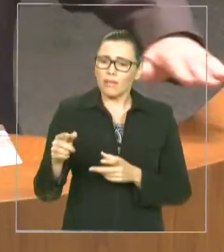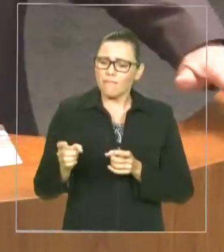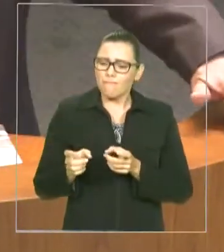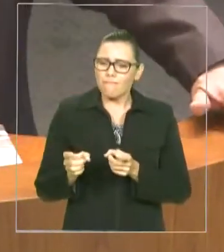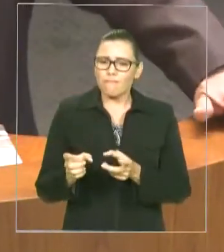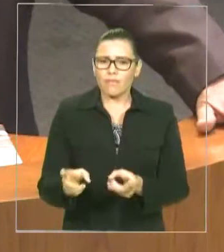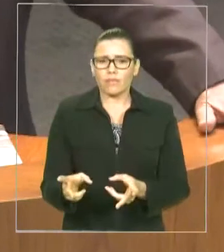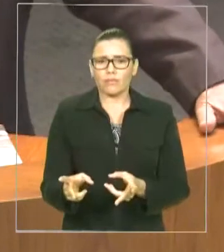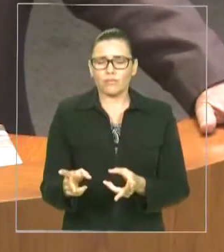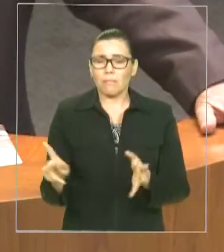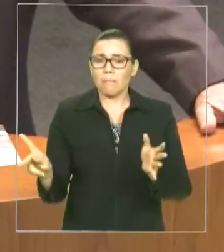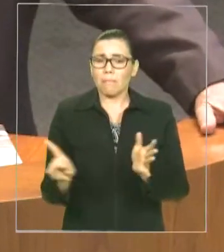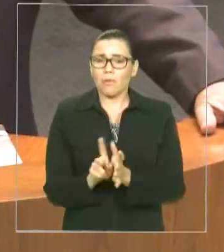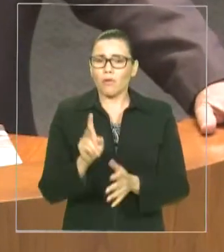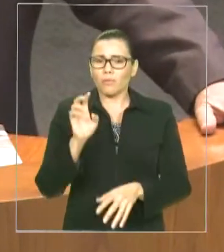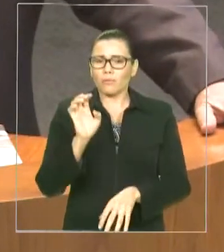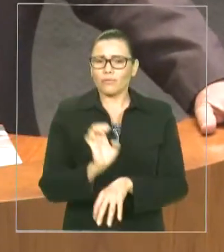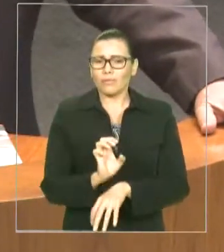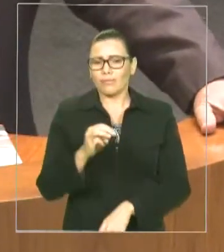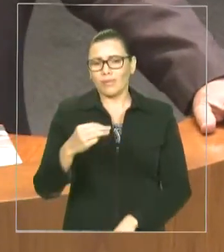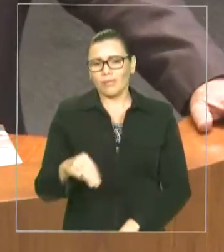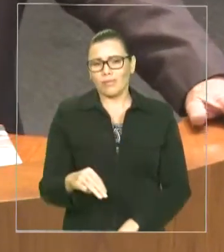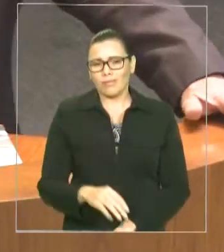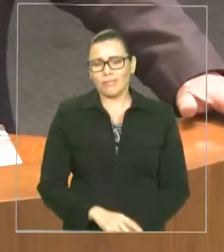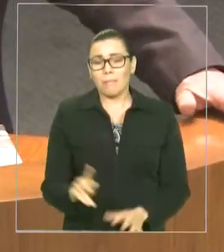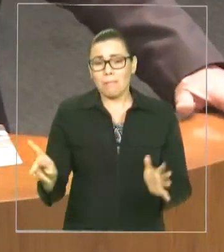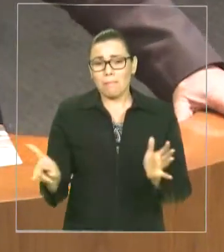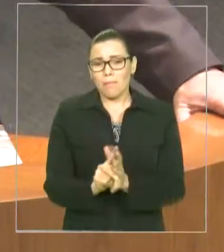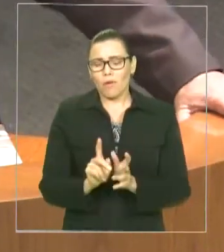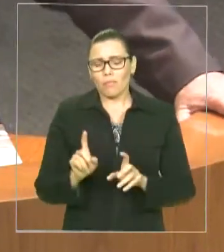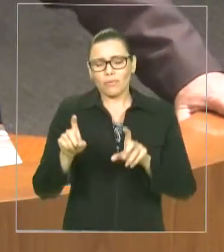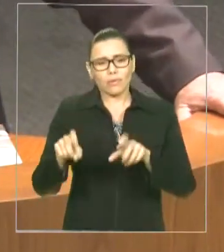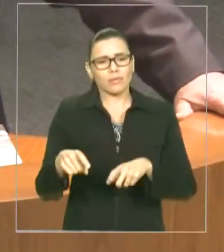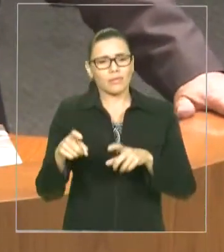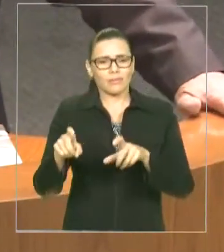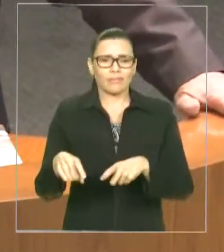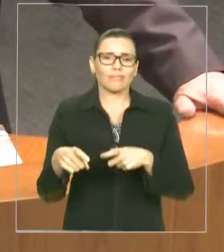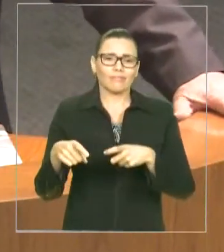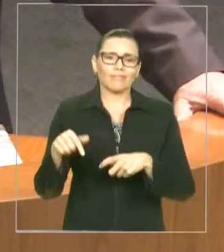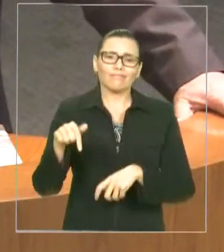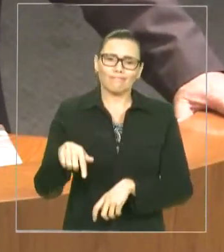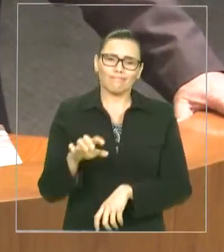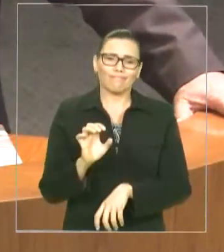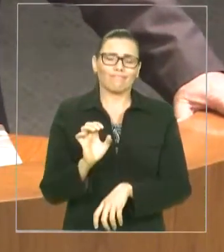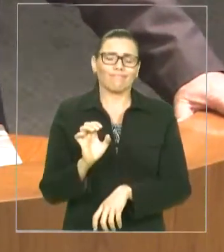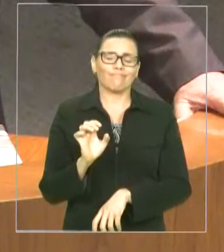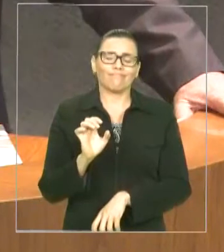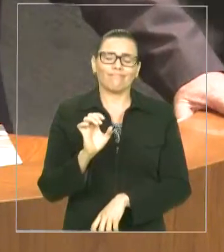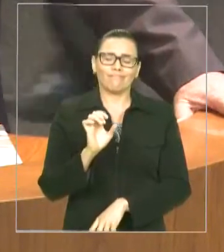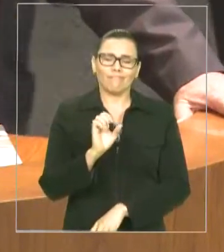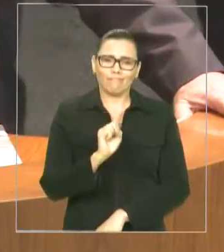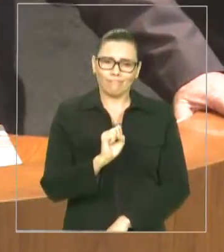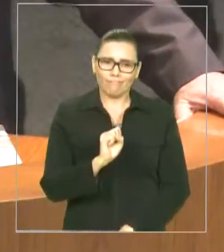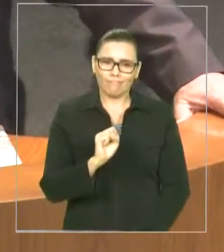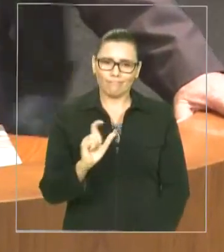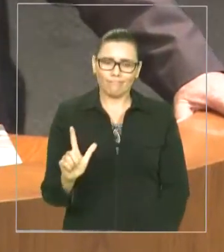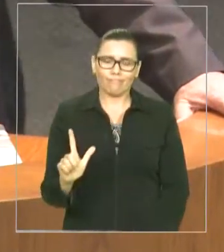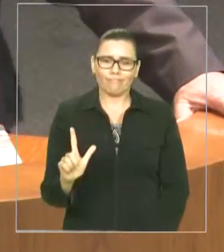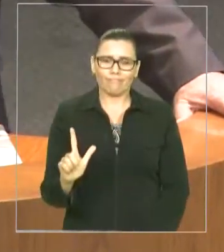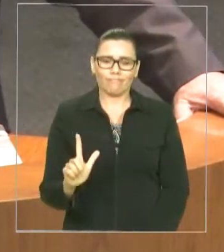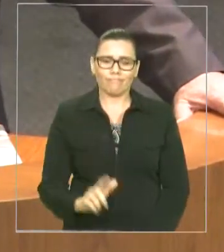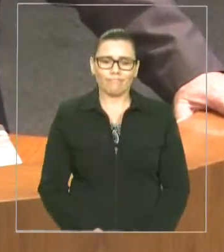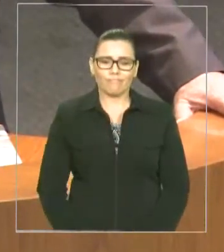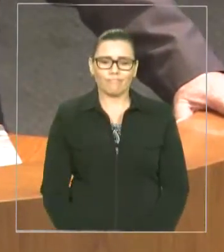pelos nossos agricultores da orla do Cinturão Verde de São